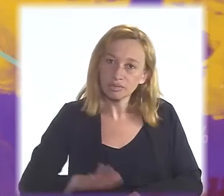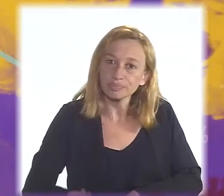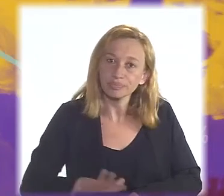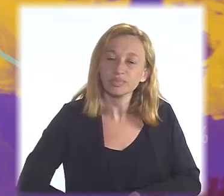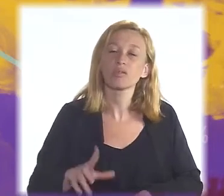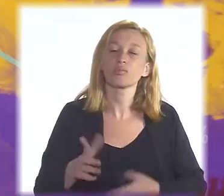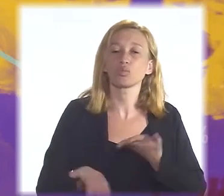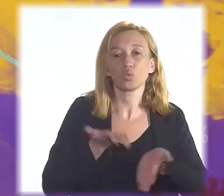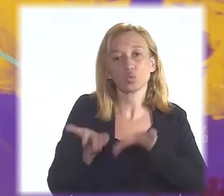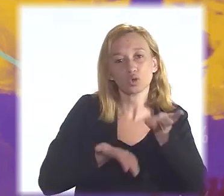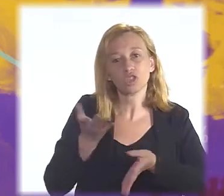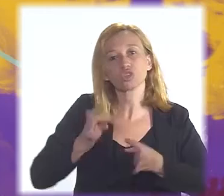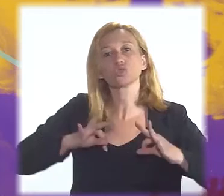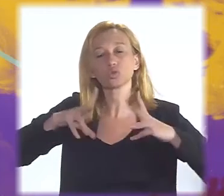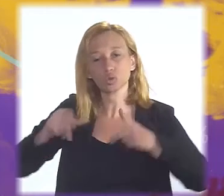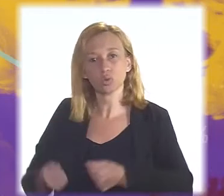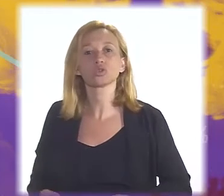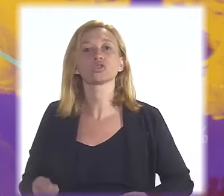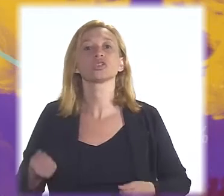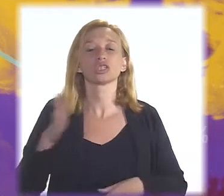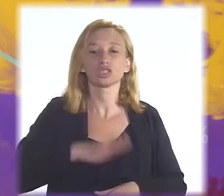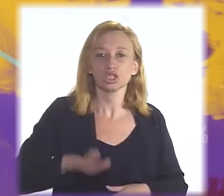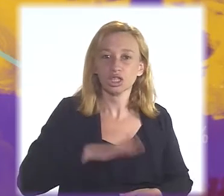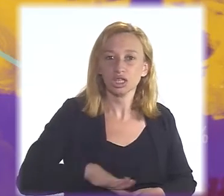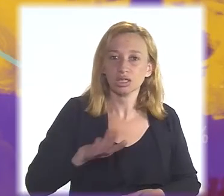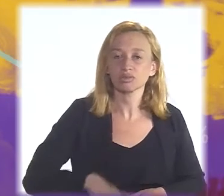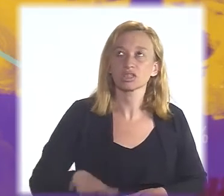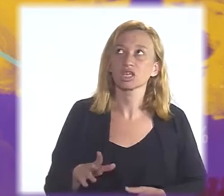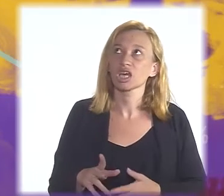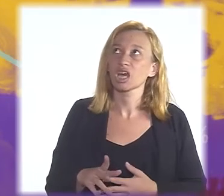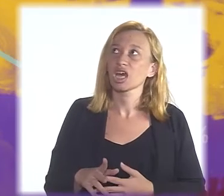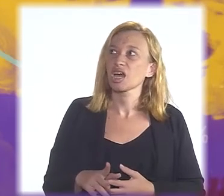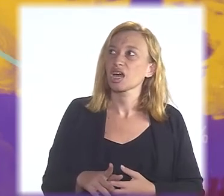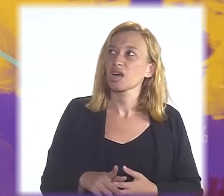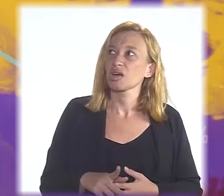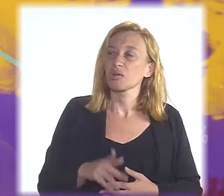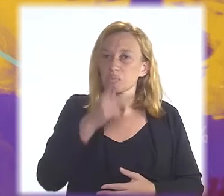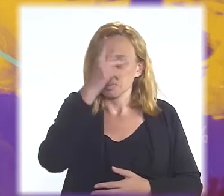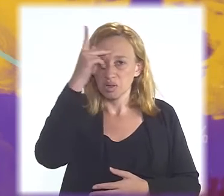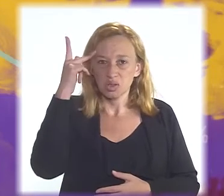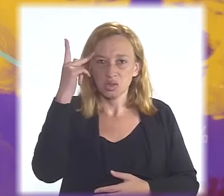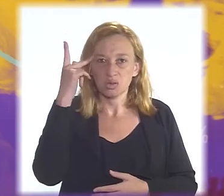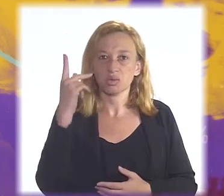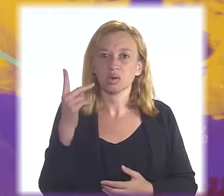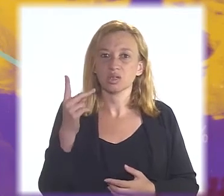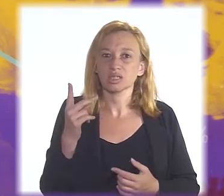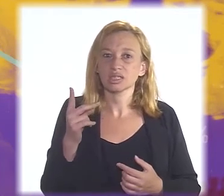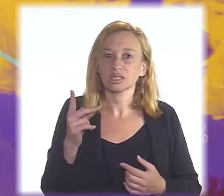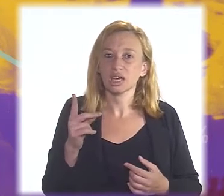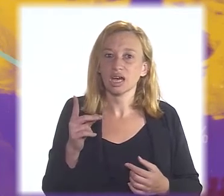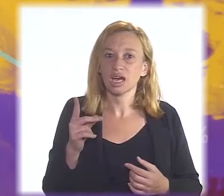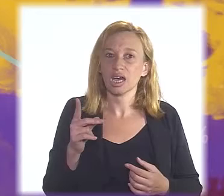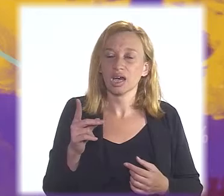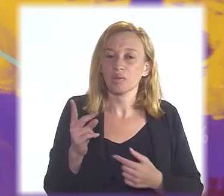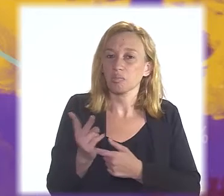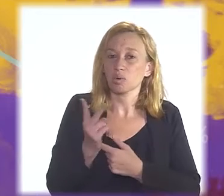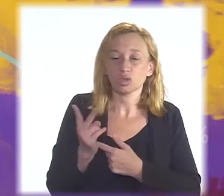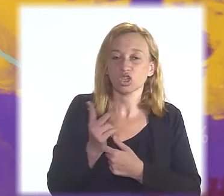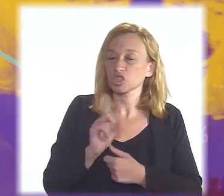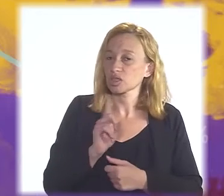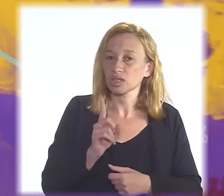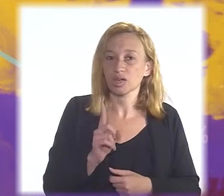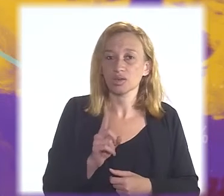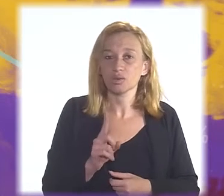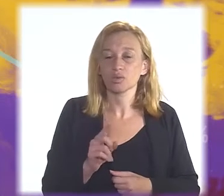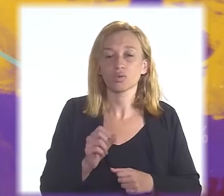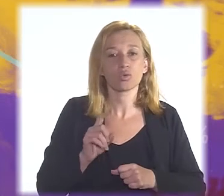a gente tem que ter todos os cuidados, inclusive com as crianças. Ninguém está absolutamente imune a esse vírus. O